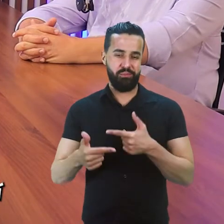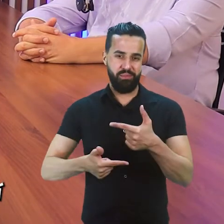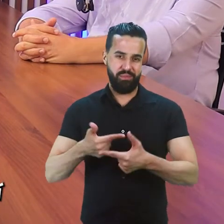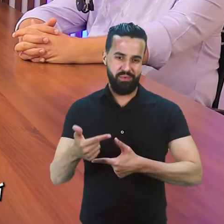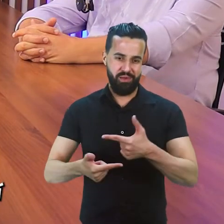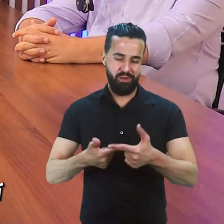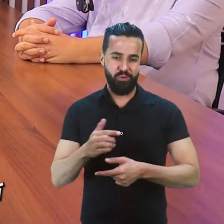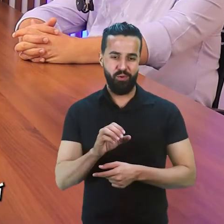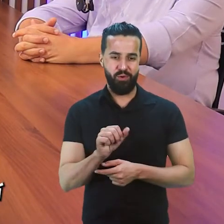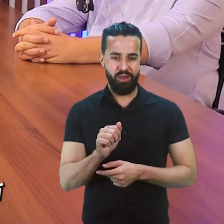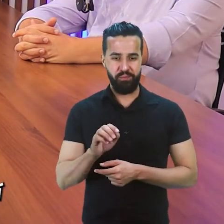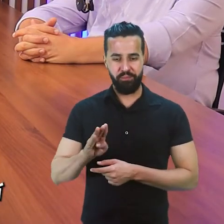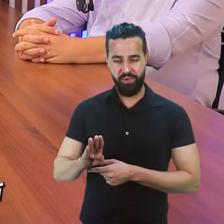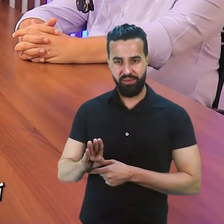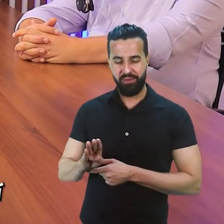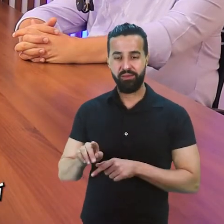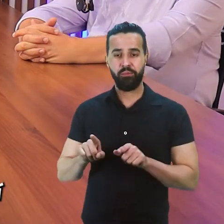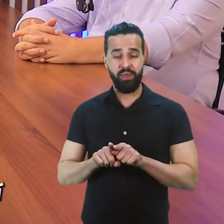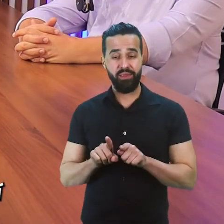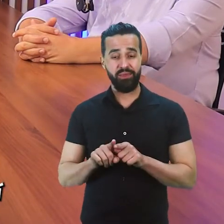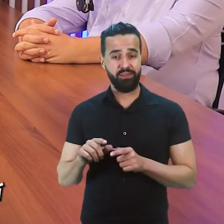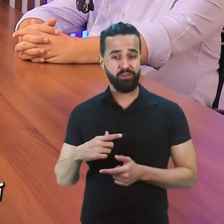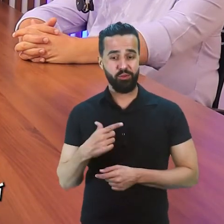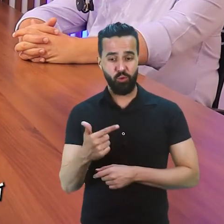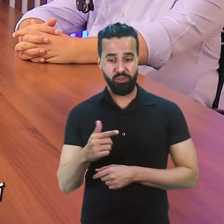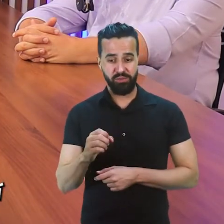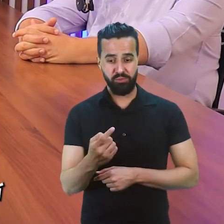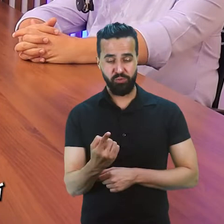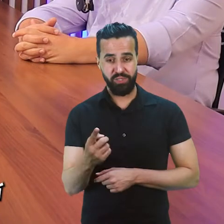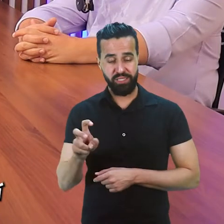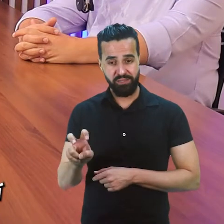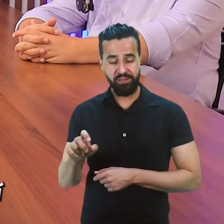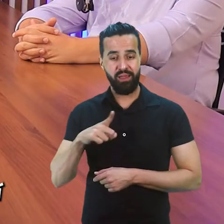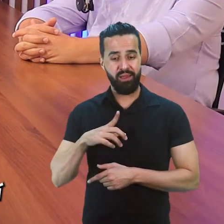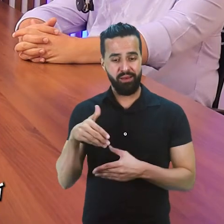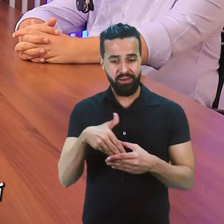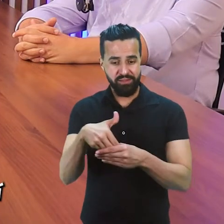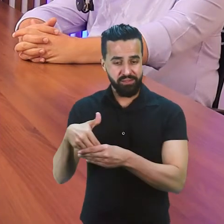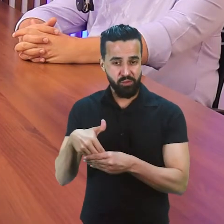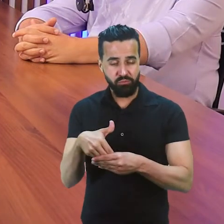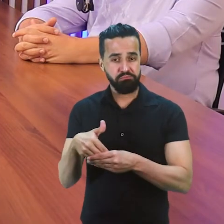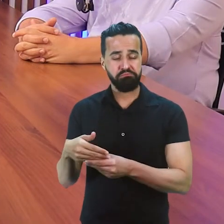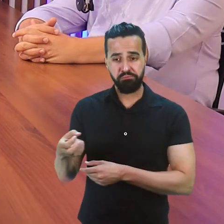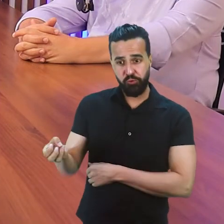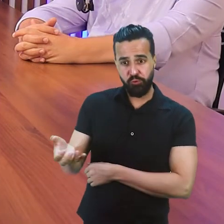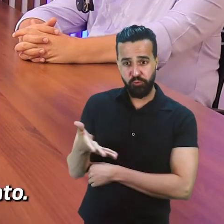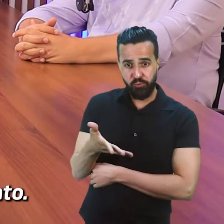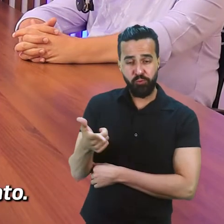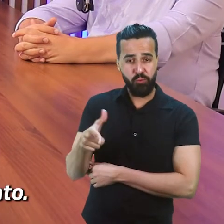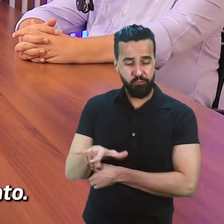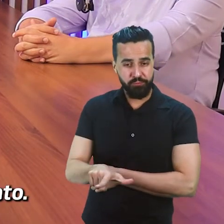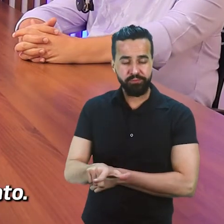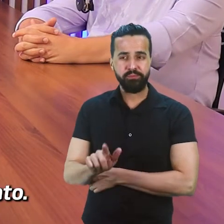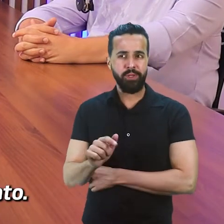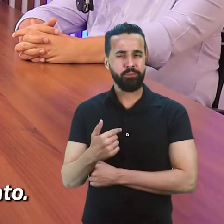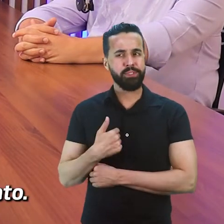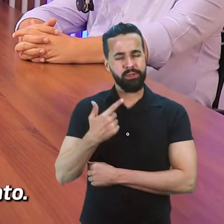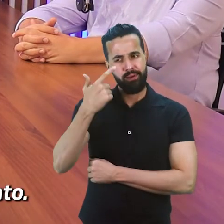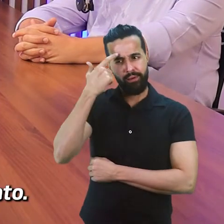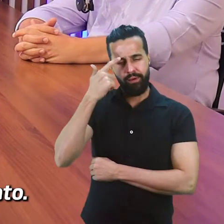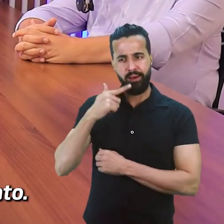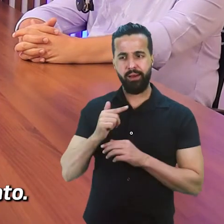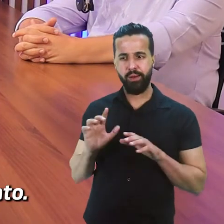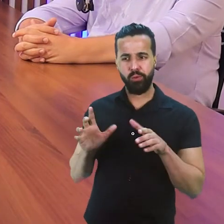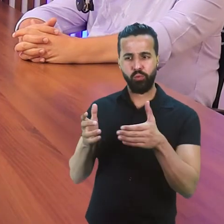teria eleições, inclusive em 2015, no final do ano. E aí eu falei, vou me aproximar aí